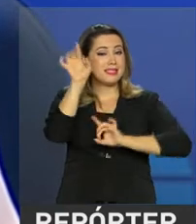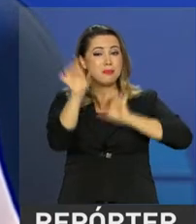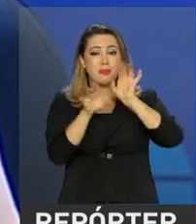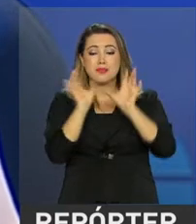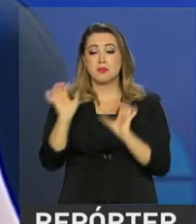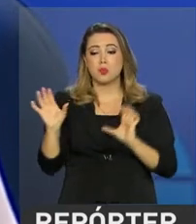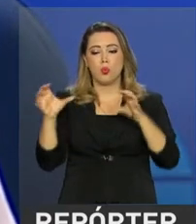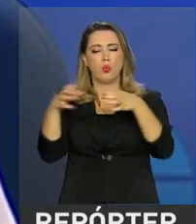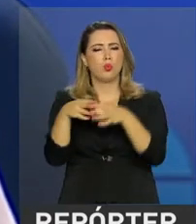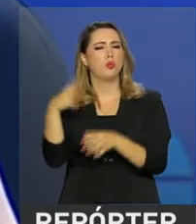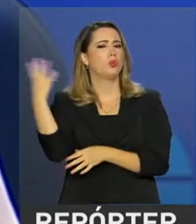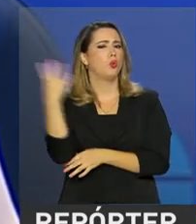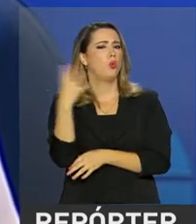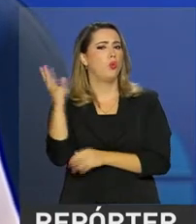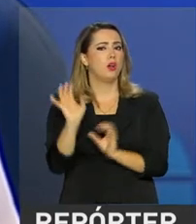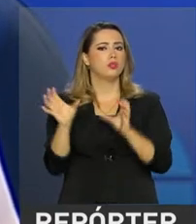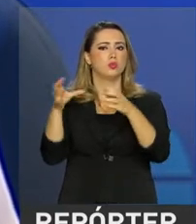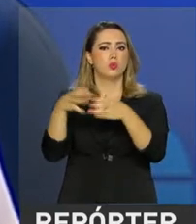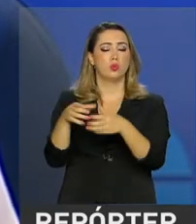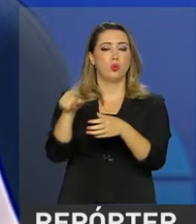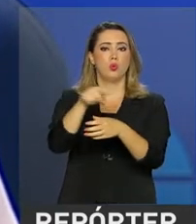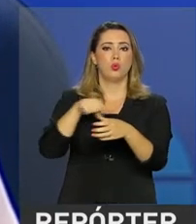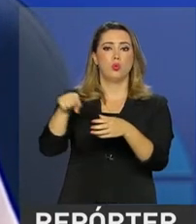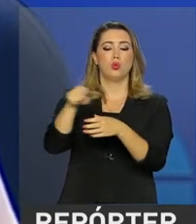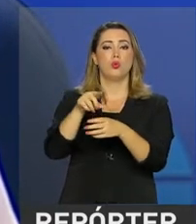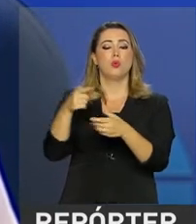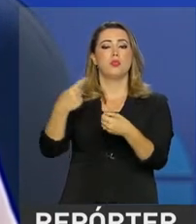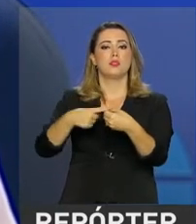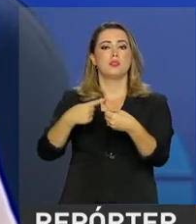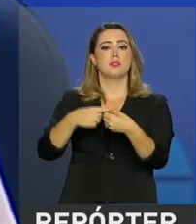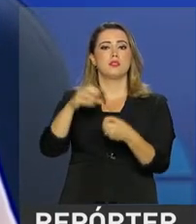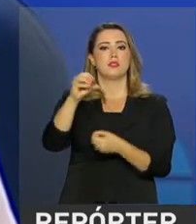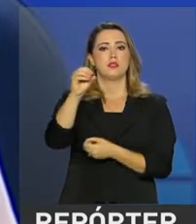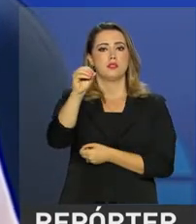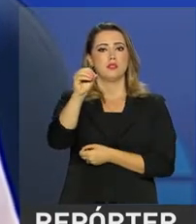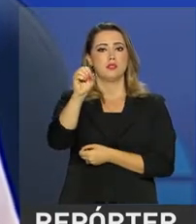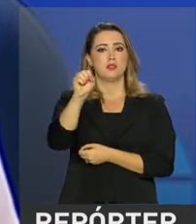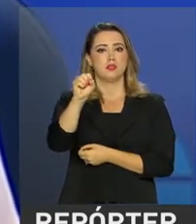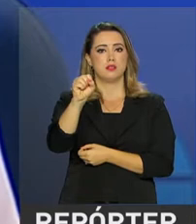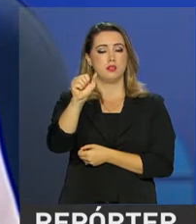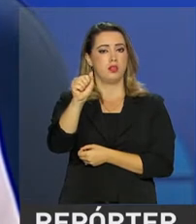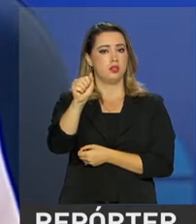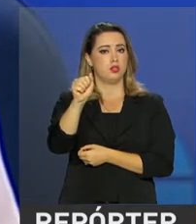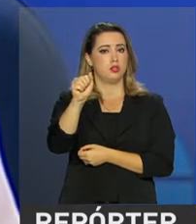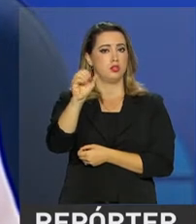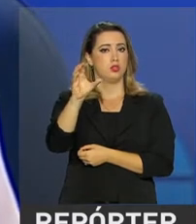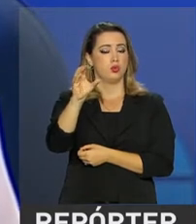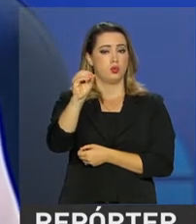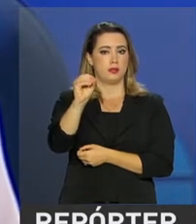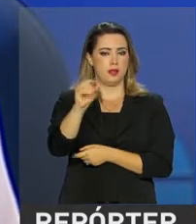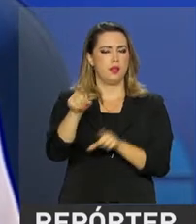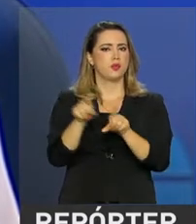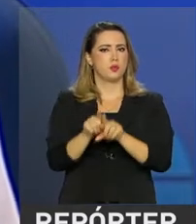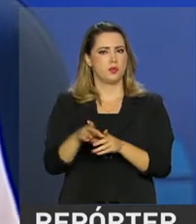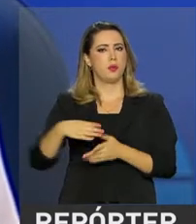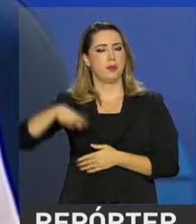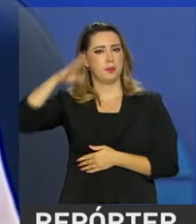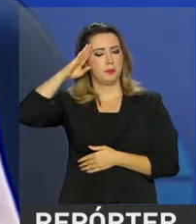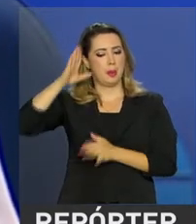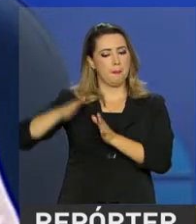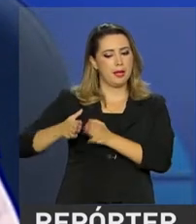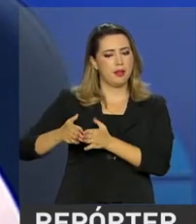especialmente o 4º Batalhão de Infantaria Leve de Osasco, a Marinha do Brasil e a Força Aérea